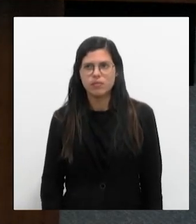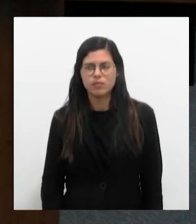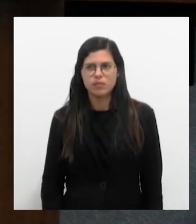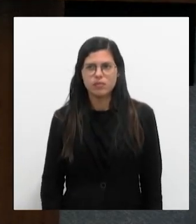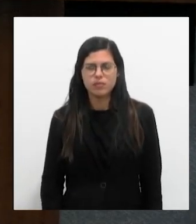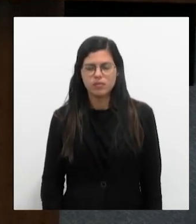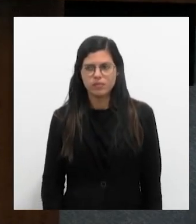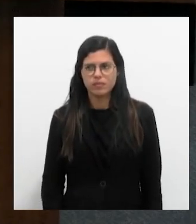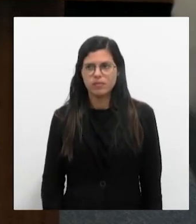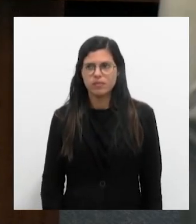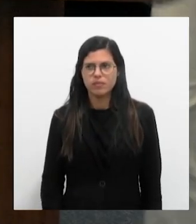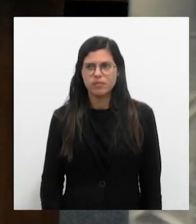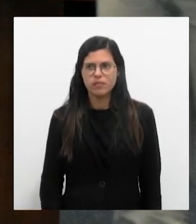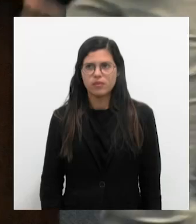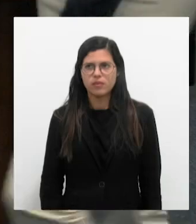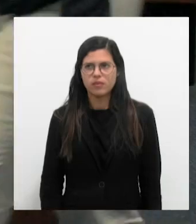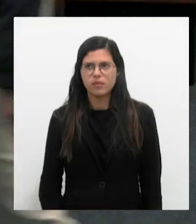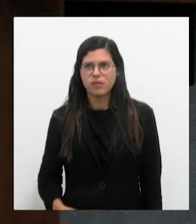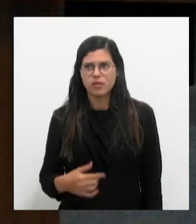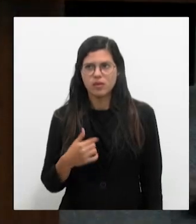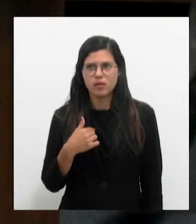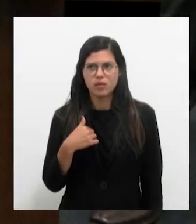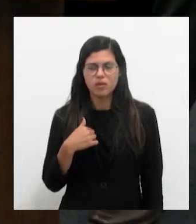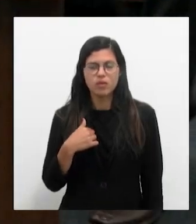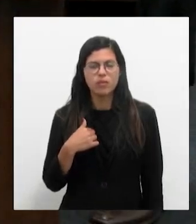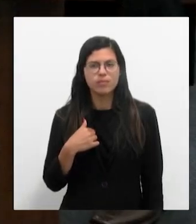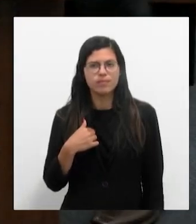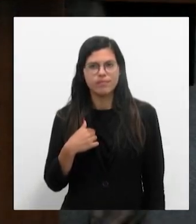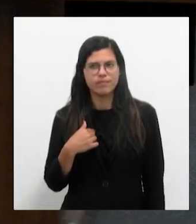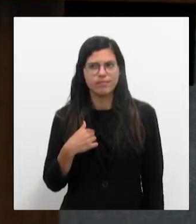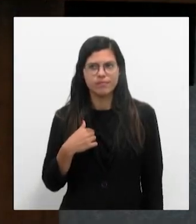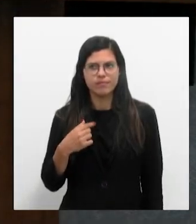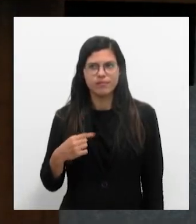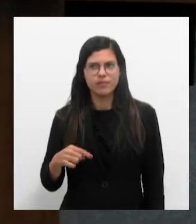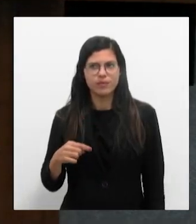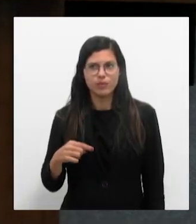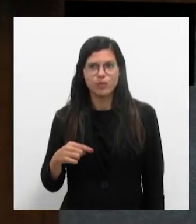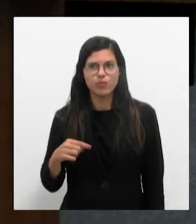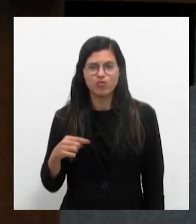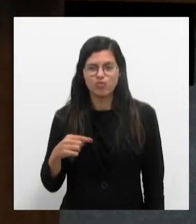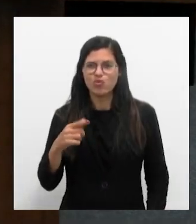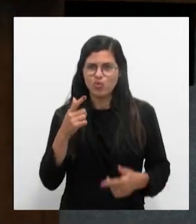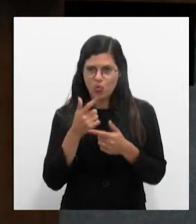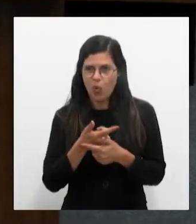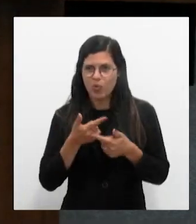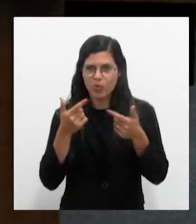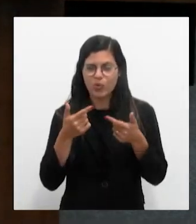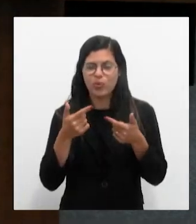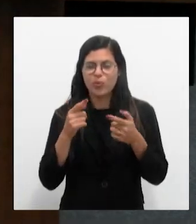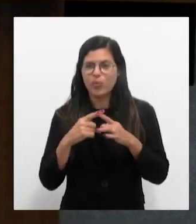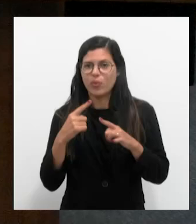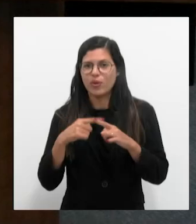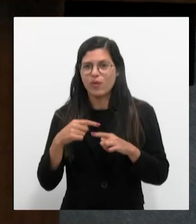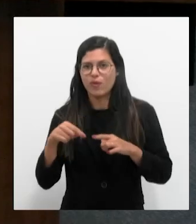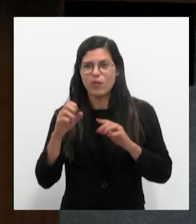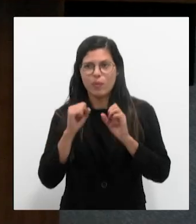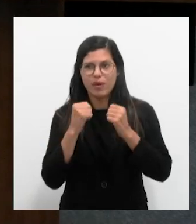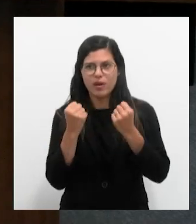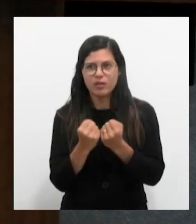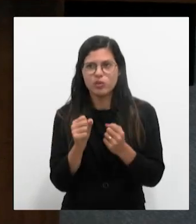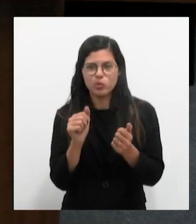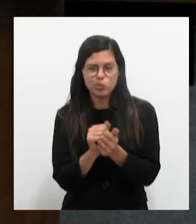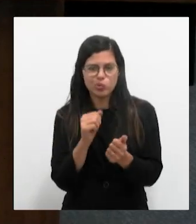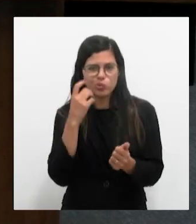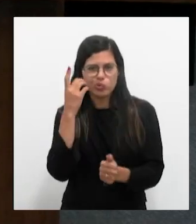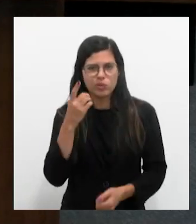e eu fui, deputada Verônica, pé quente, porque eu fui para o Maracanã com o deputado